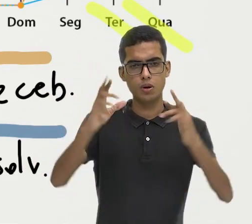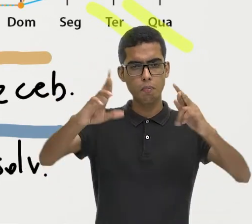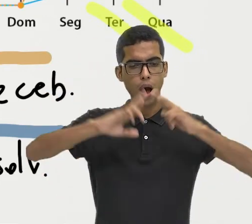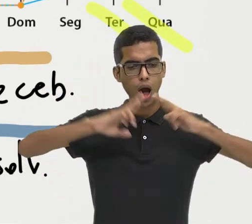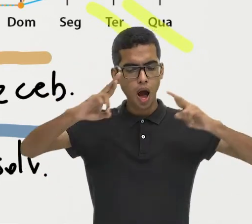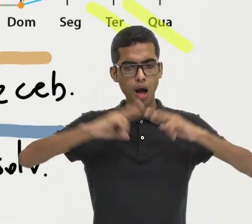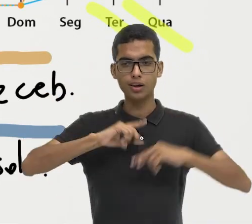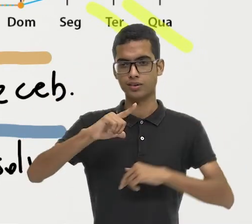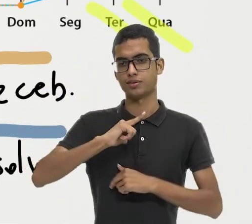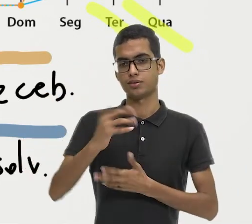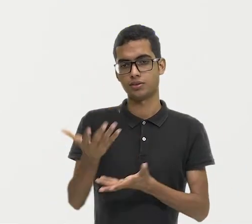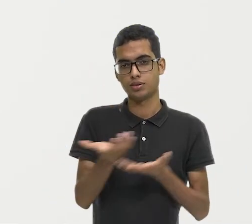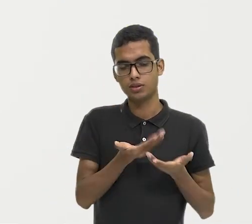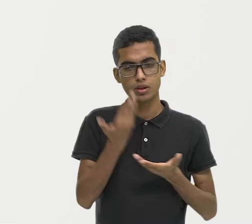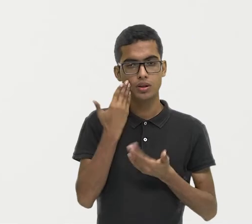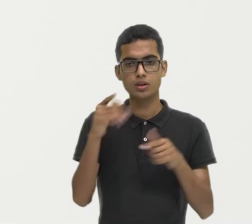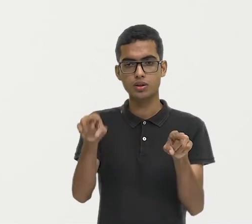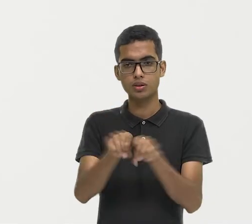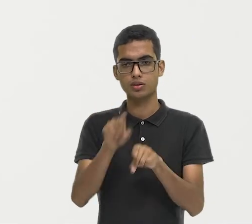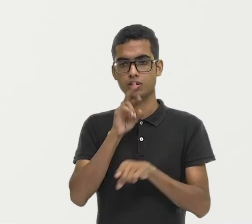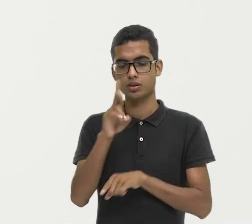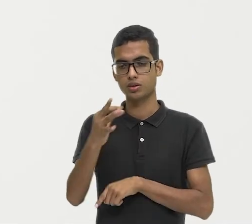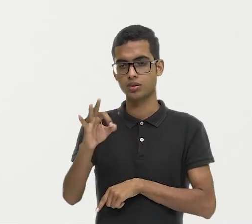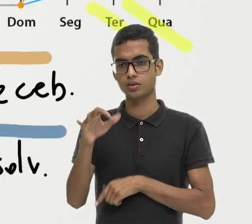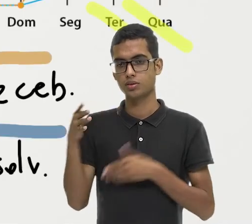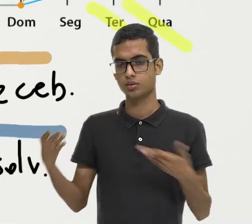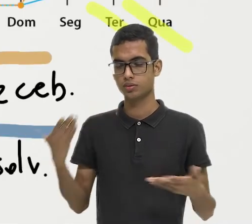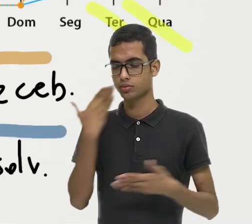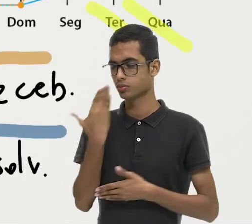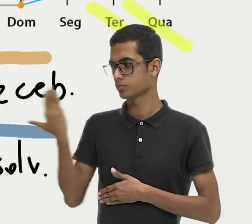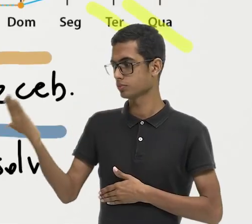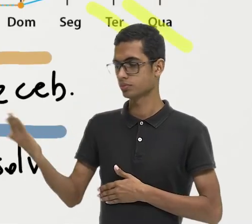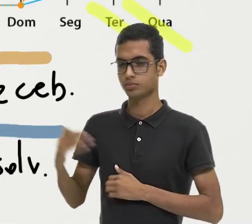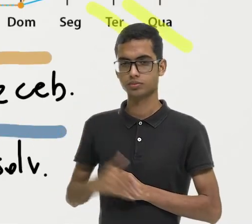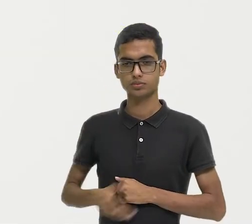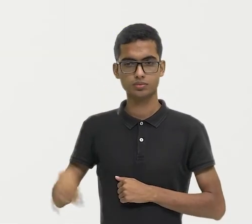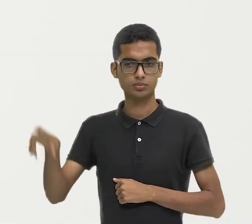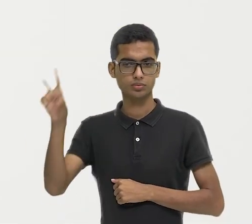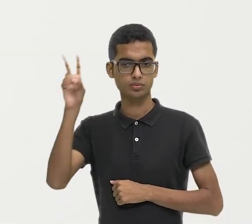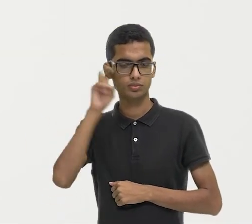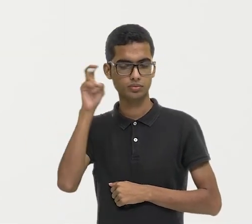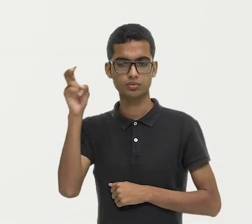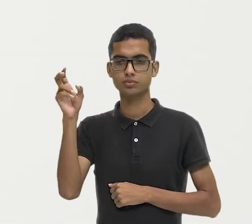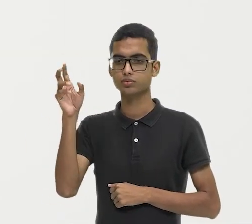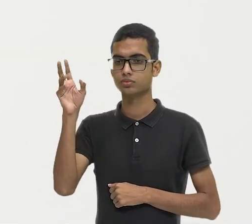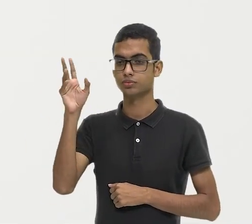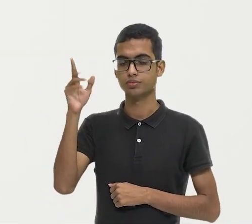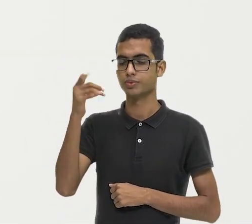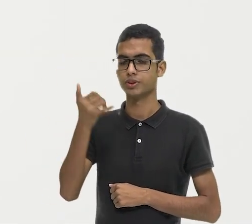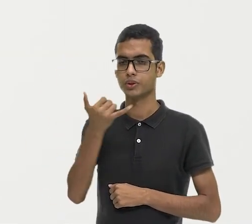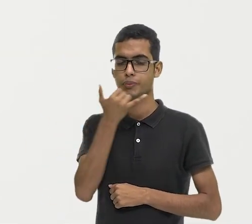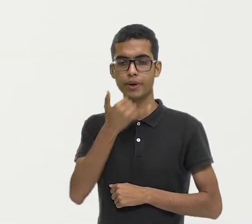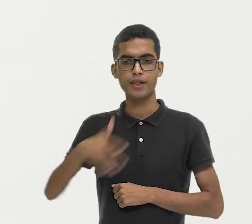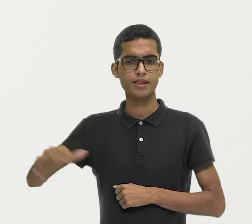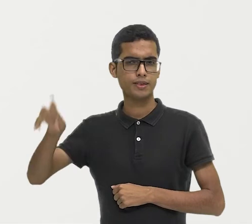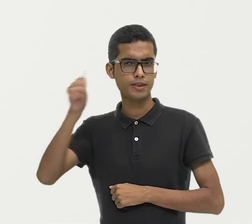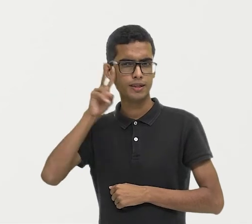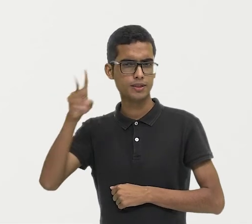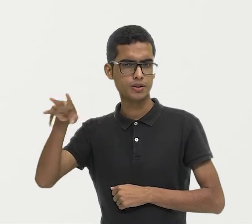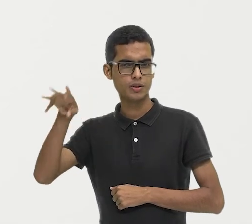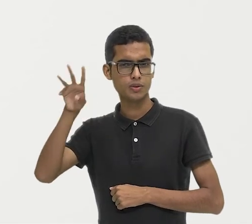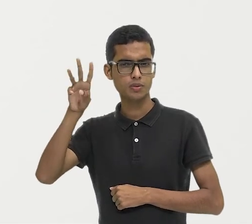Então, é justamente essa a nossa resposta. Voltando, terça e quarta, resposta